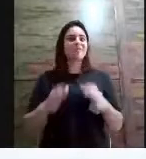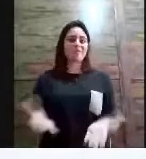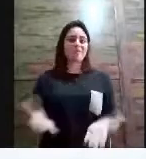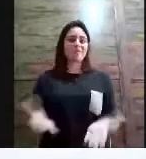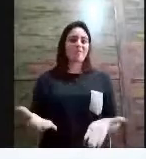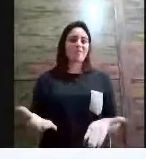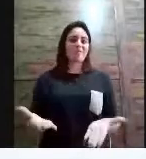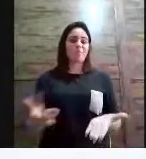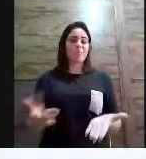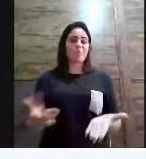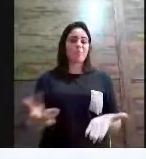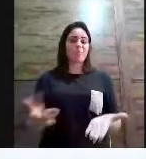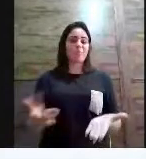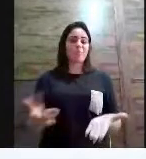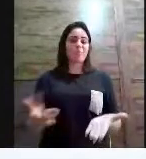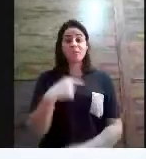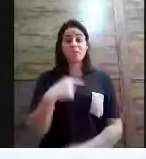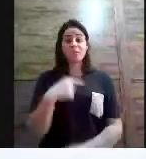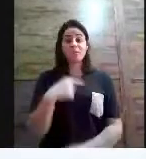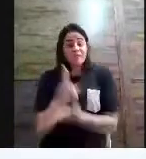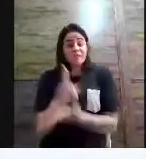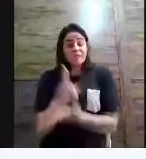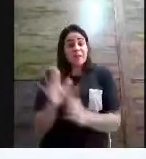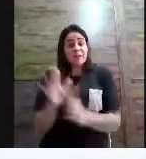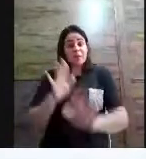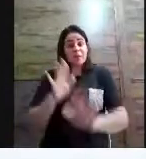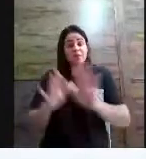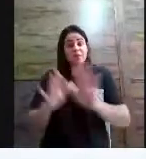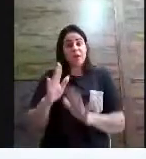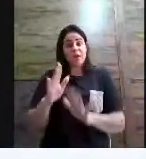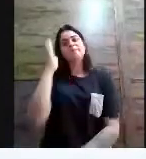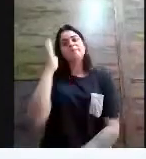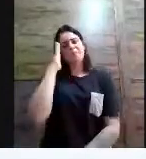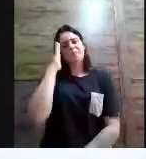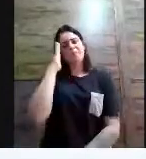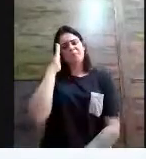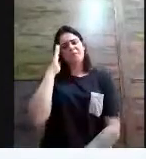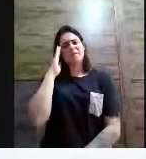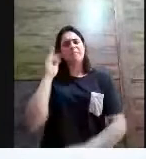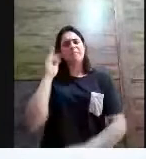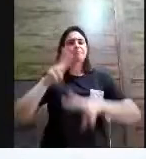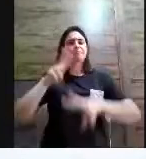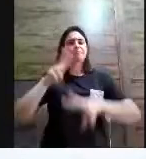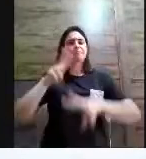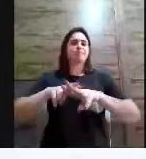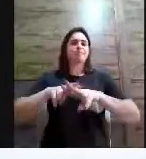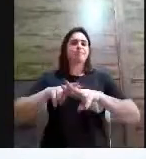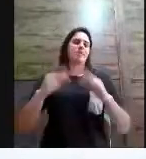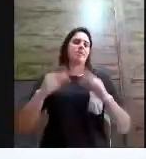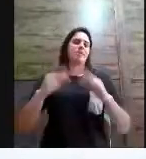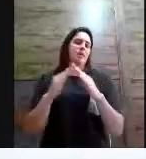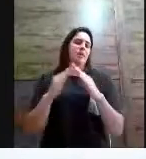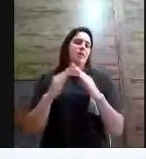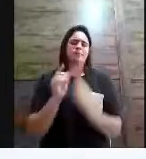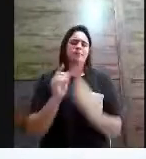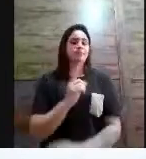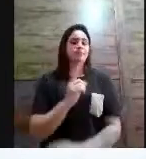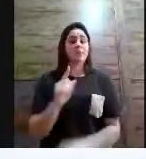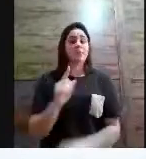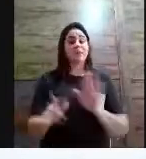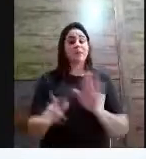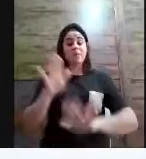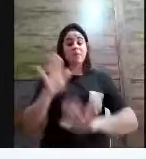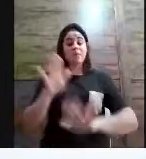esses cuidados, claro que ninguém quer ficar trancado dentro de casa o tempo inteiro. Agora, se a gente tiver sempre esses cuidados, a gente vai